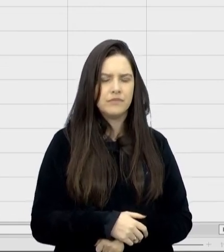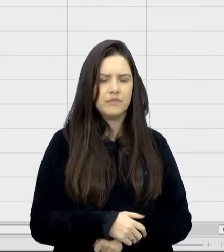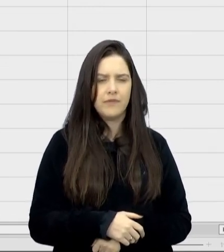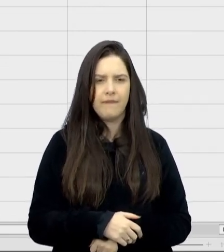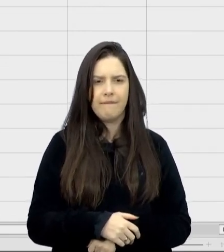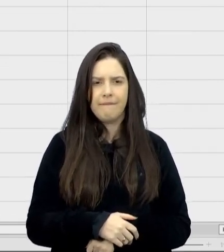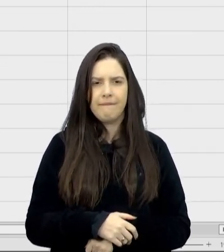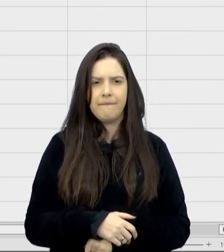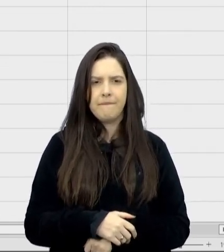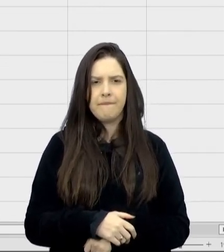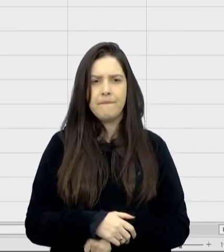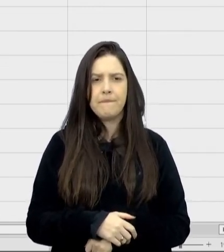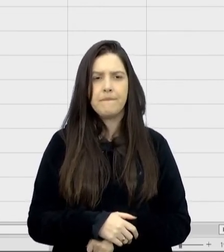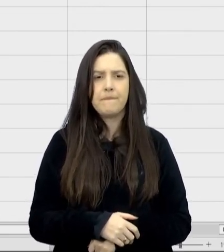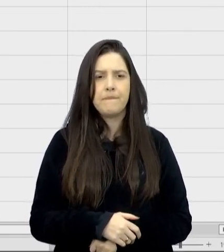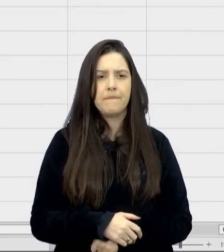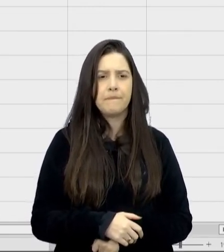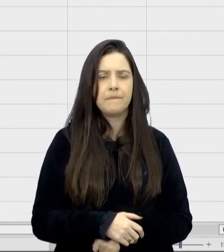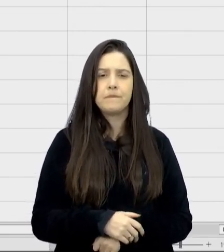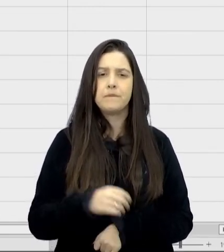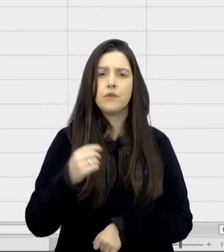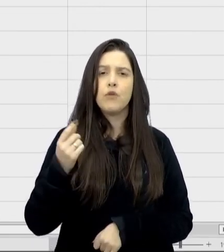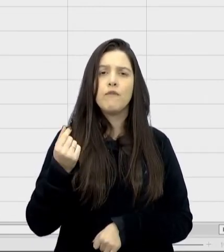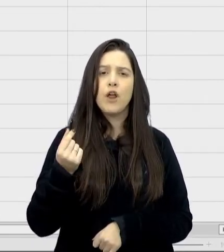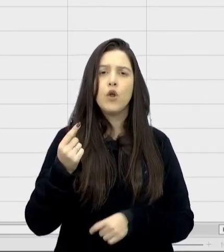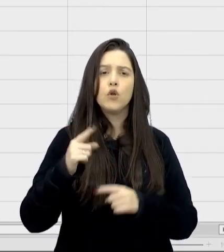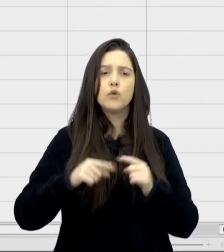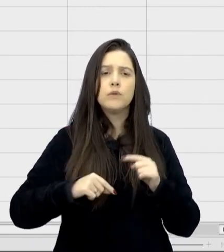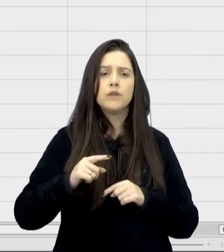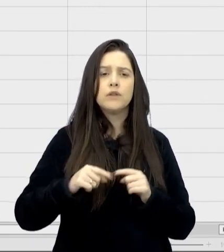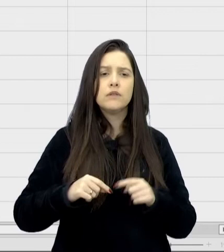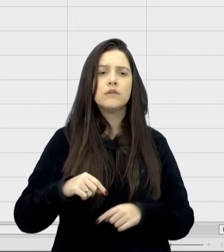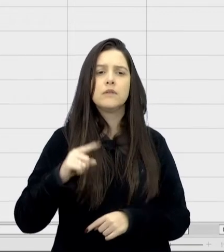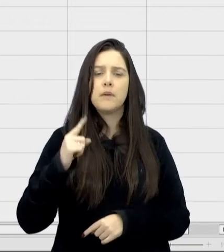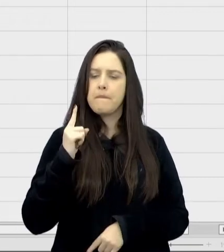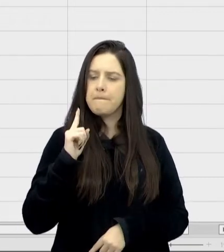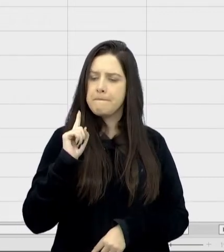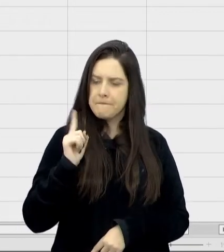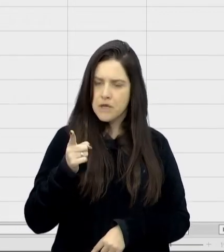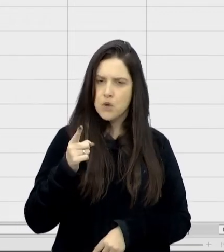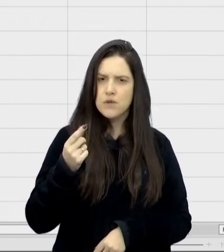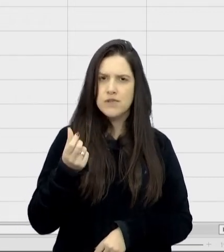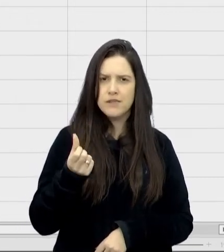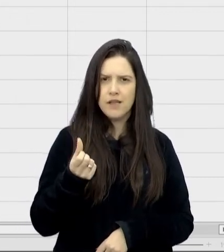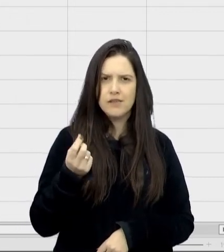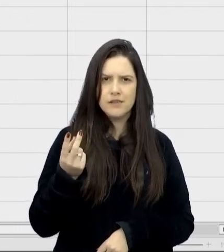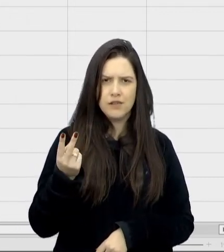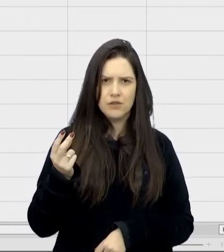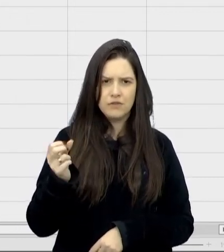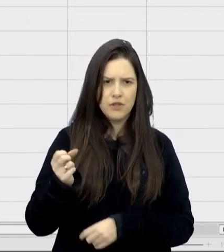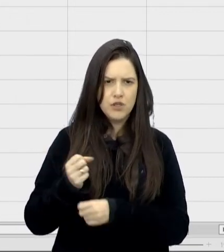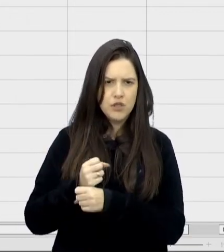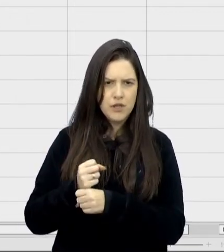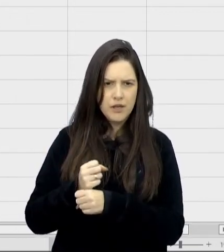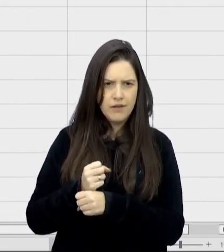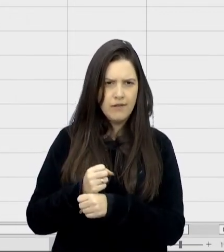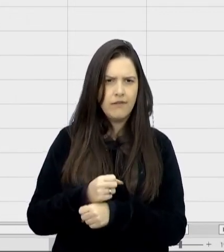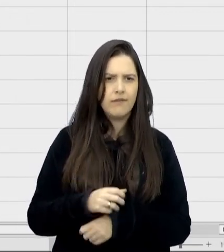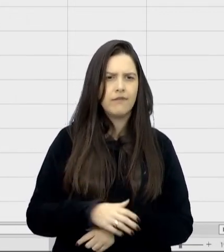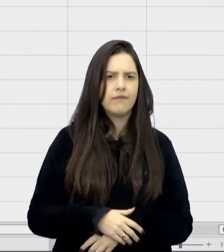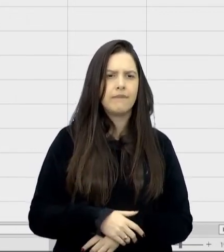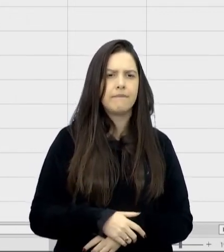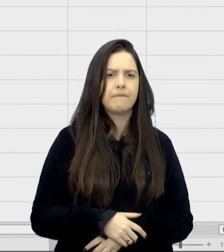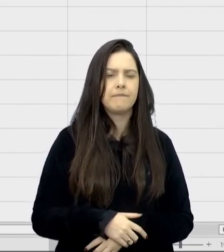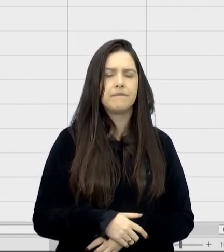estejam enxergando. E ele falou que este material leva um tempo de 1620 anos para que ele caia pela